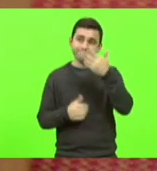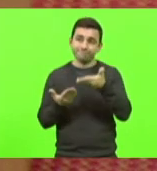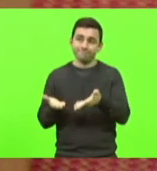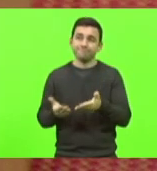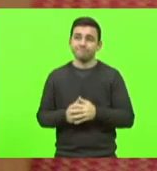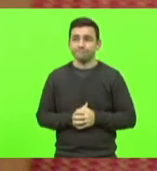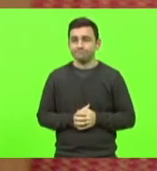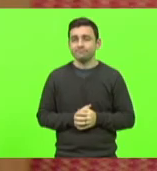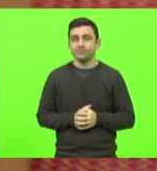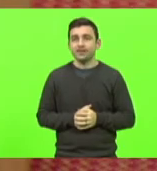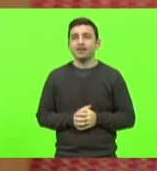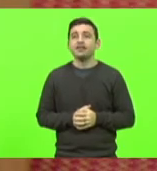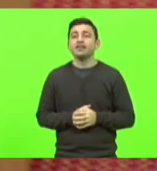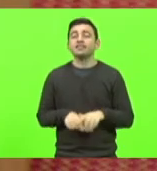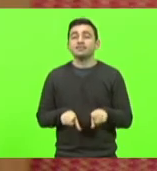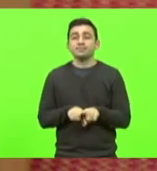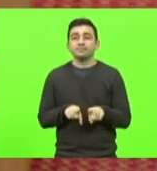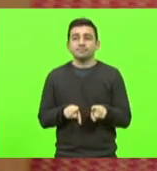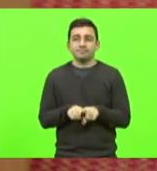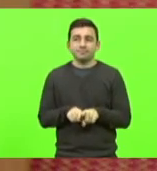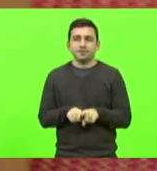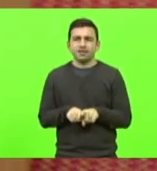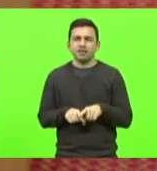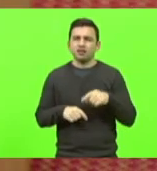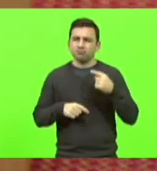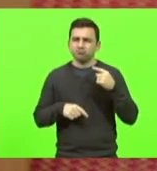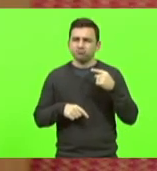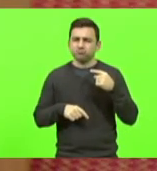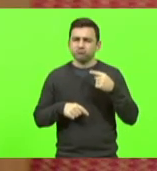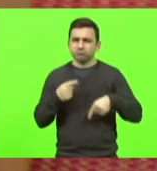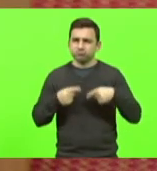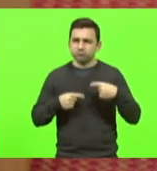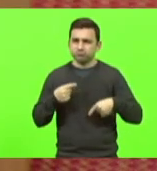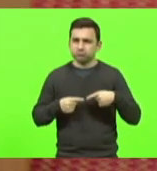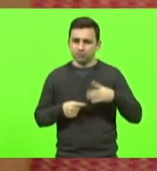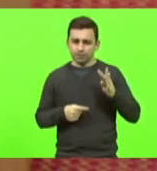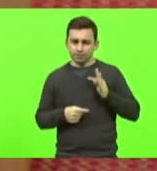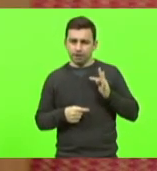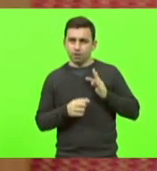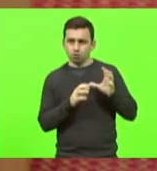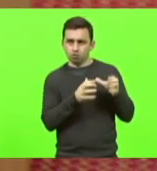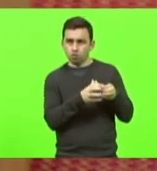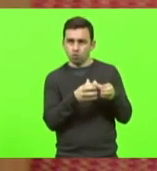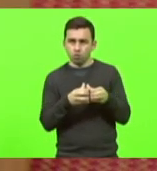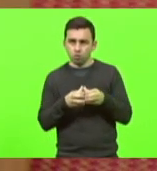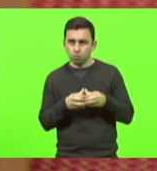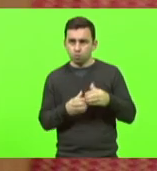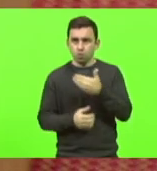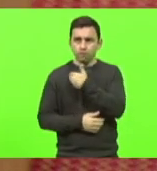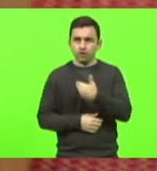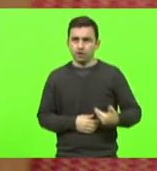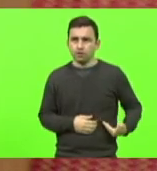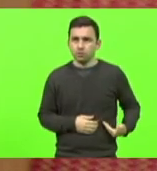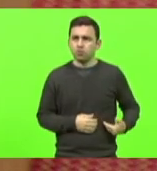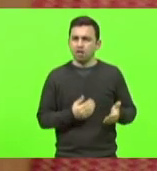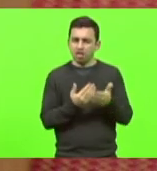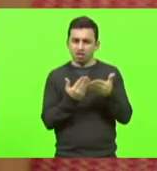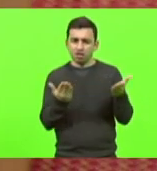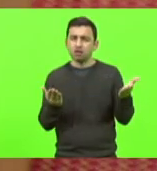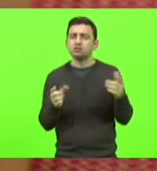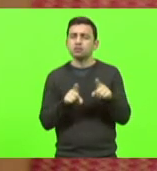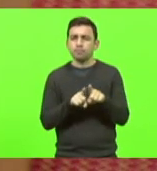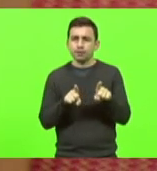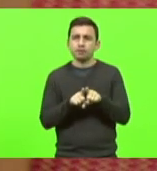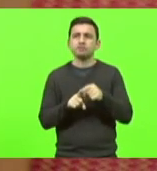e só que inclusive quando o debatido com os técnicos o grupo do governo eles até